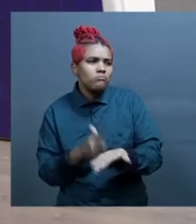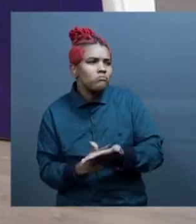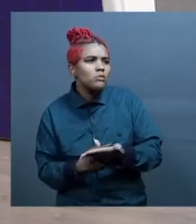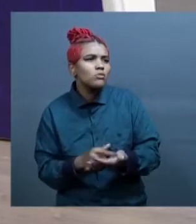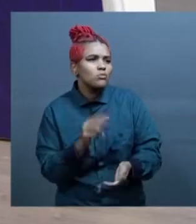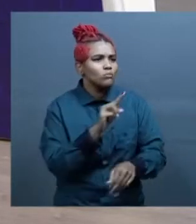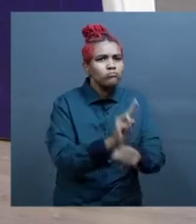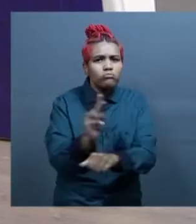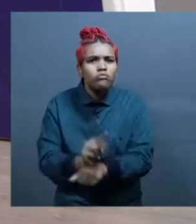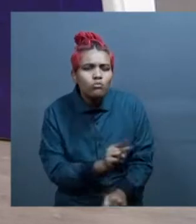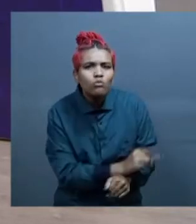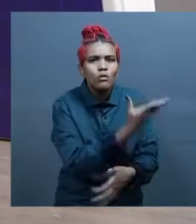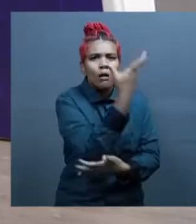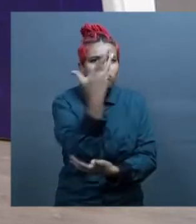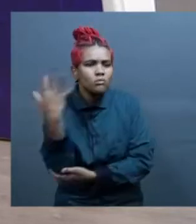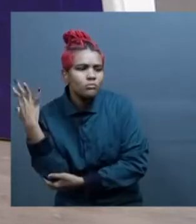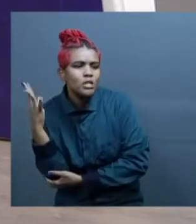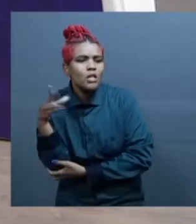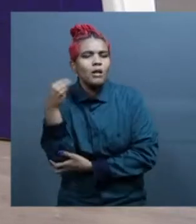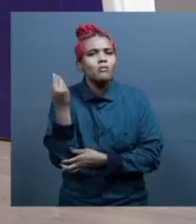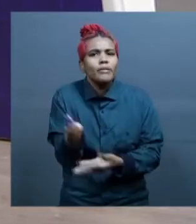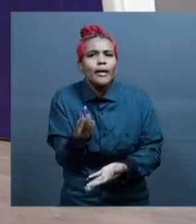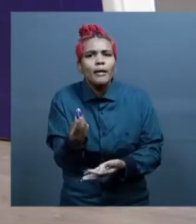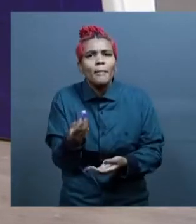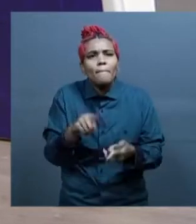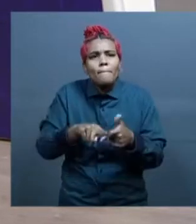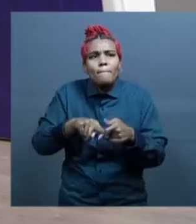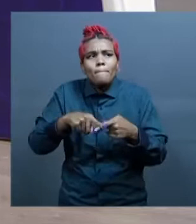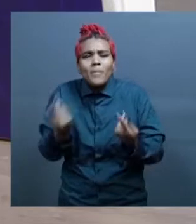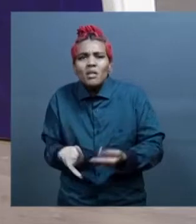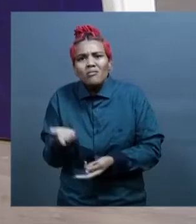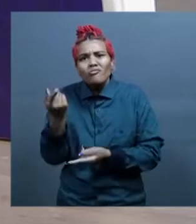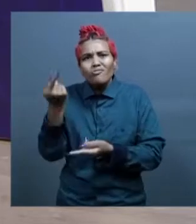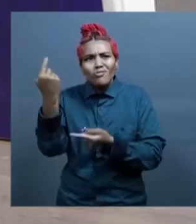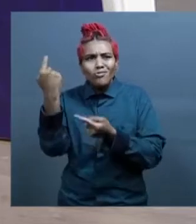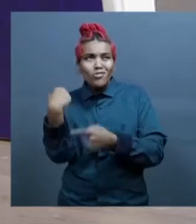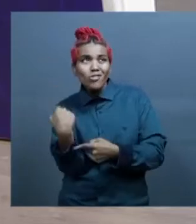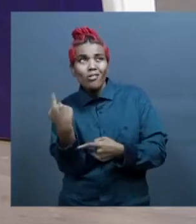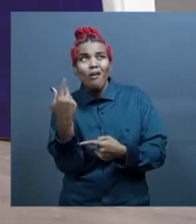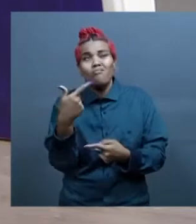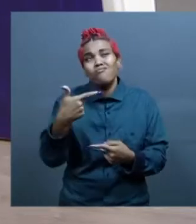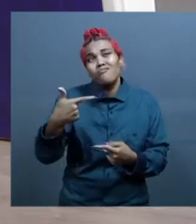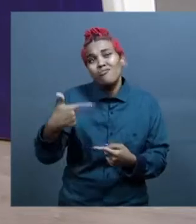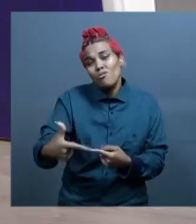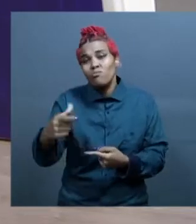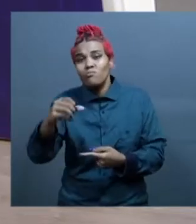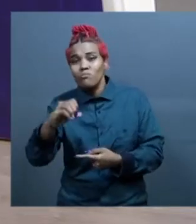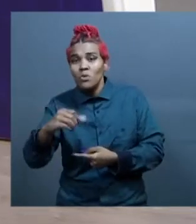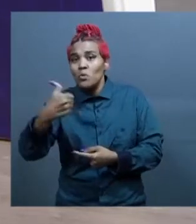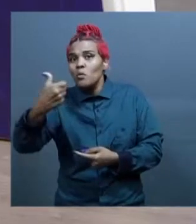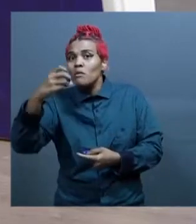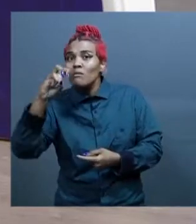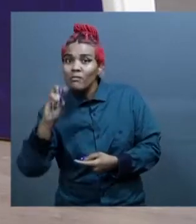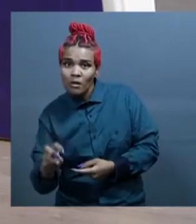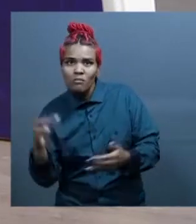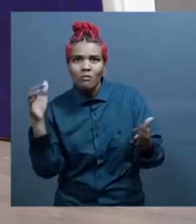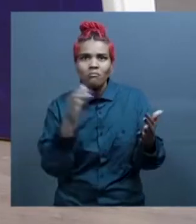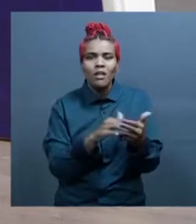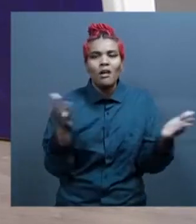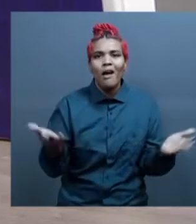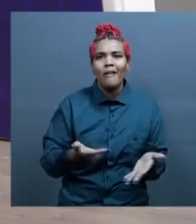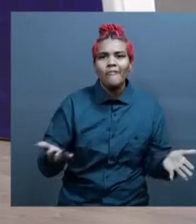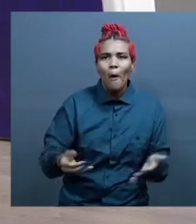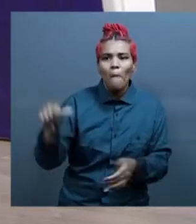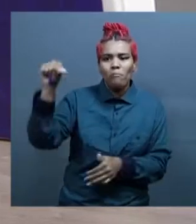de 2015 para cá pioraram a gente sabe que é o que vai levar tempo é resultado a longo prazo ao mesmo tempo estamos correndo